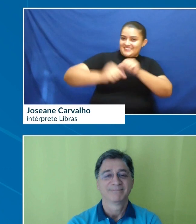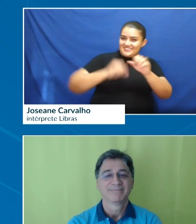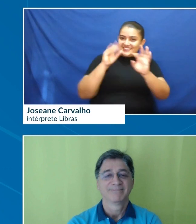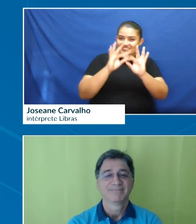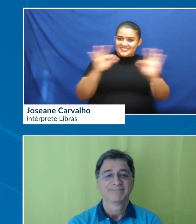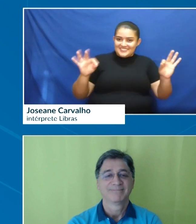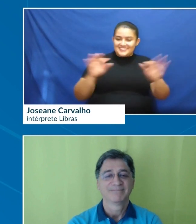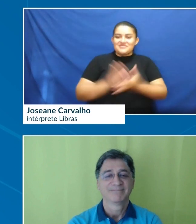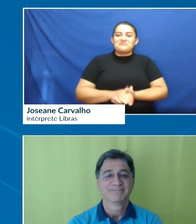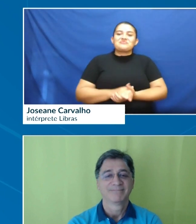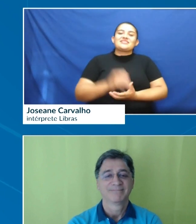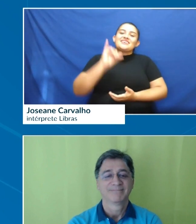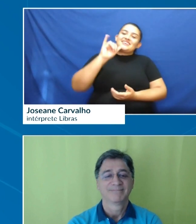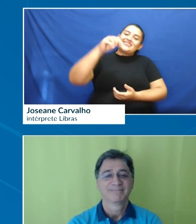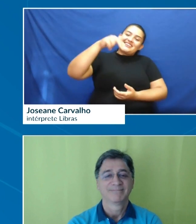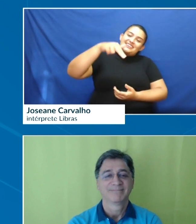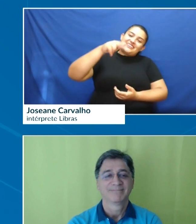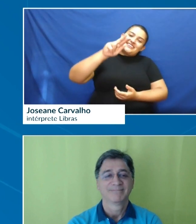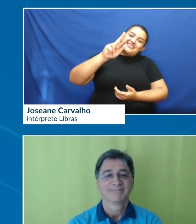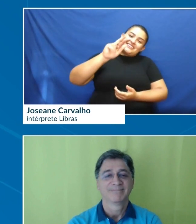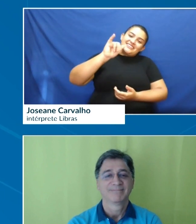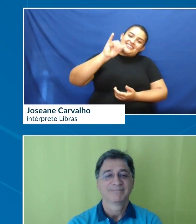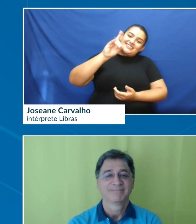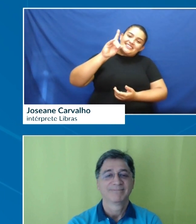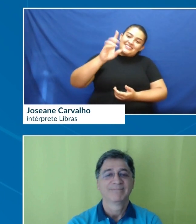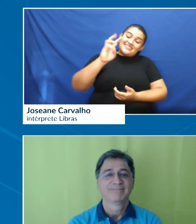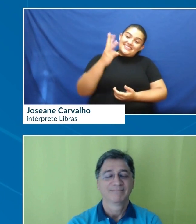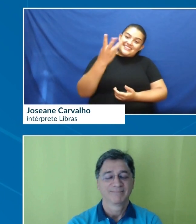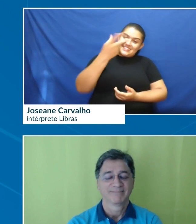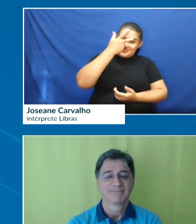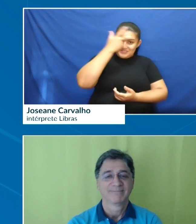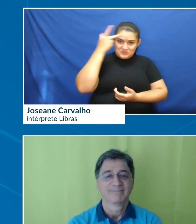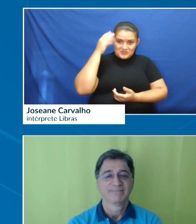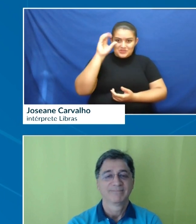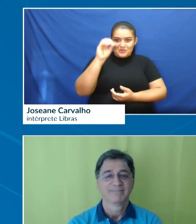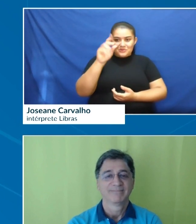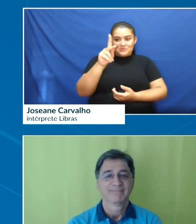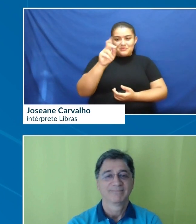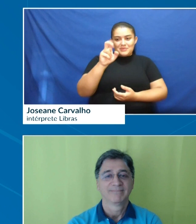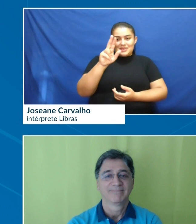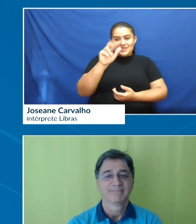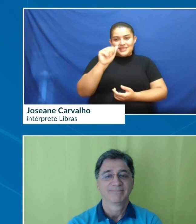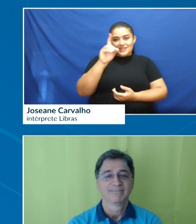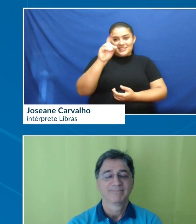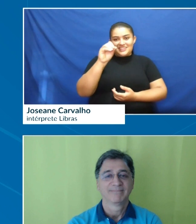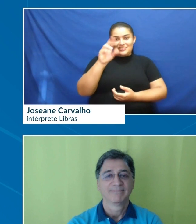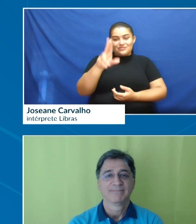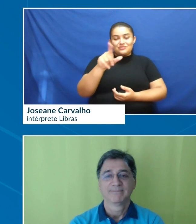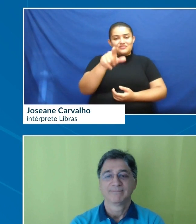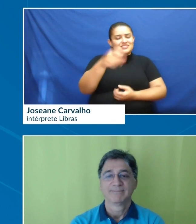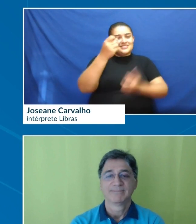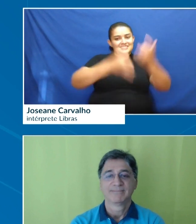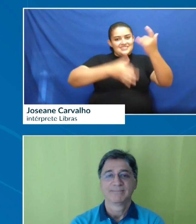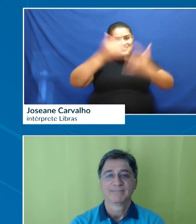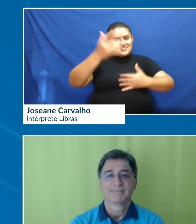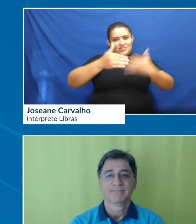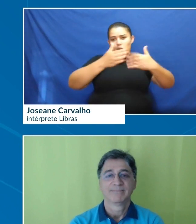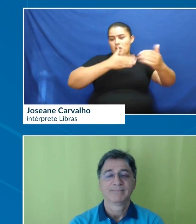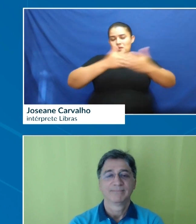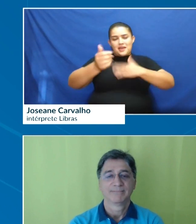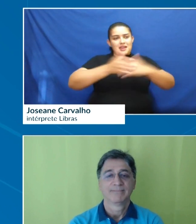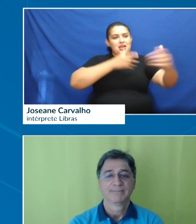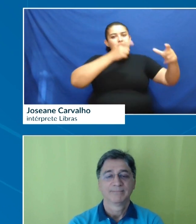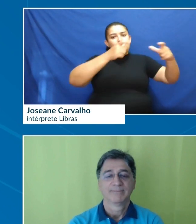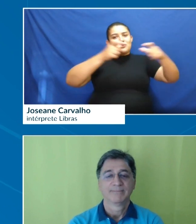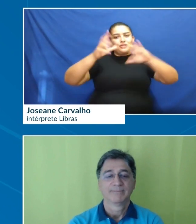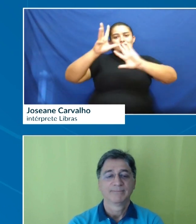Inclusive a Ingrid falou, a linha de produção tem 3 operadores hoje, né? O senhor acabou de falar, de qualquer lugar, através desse